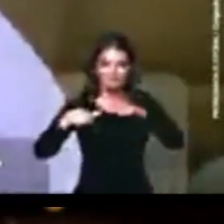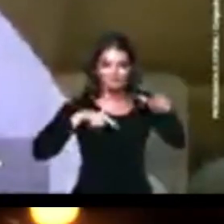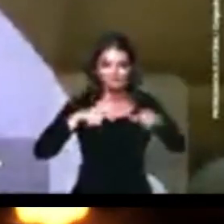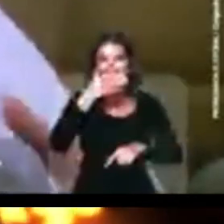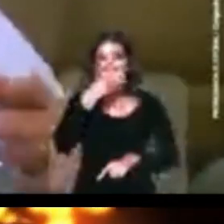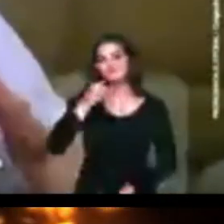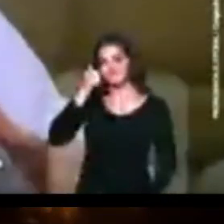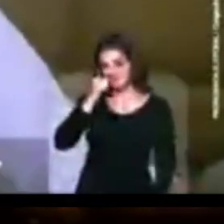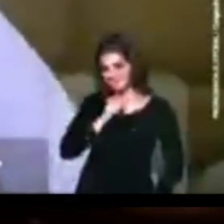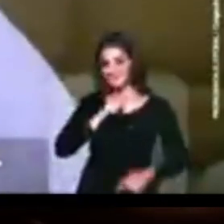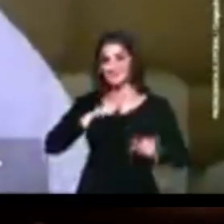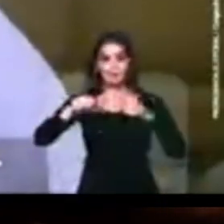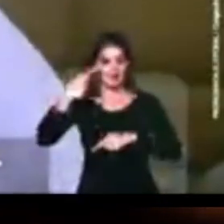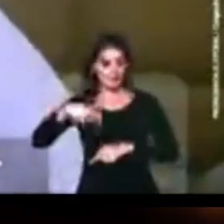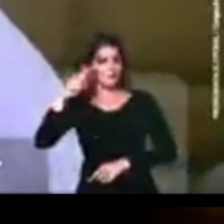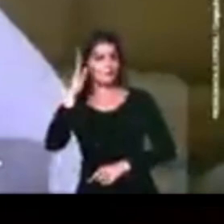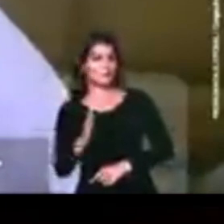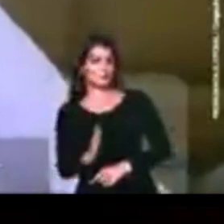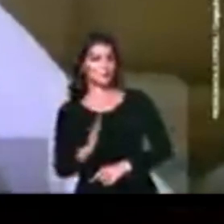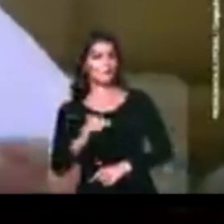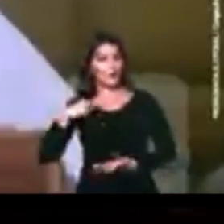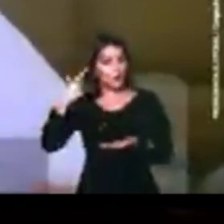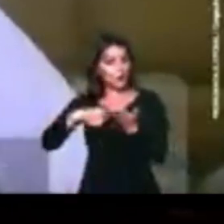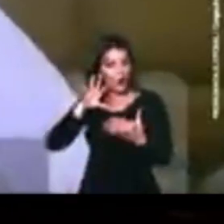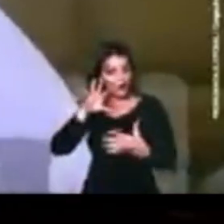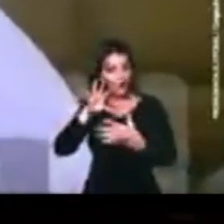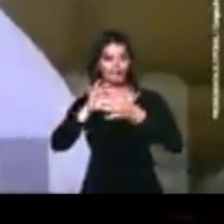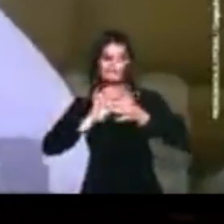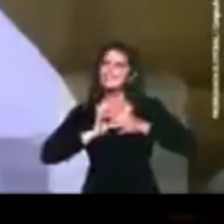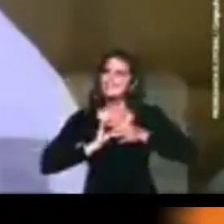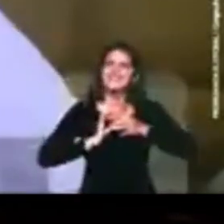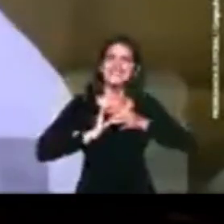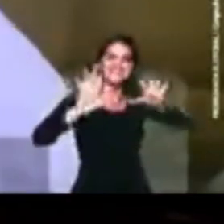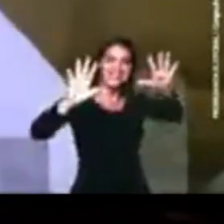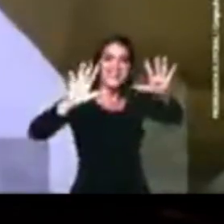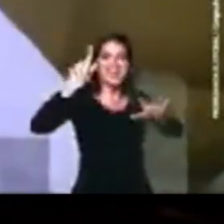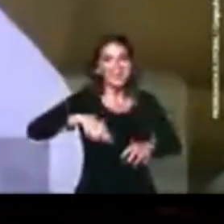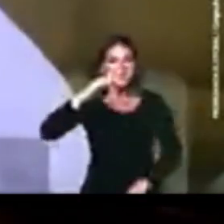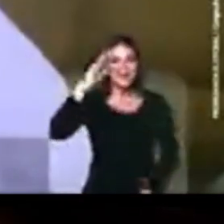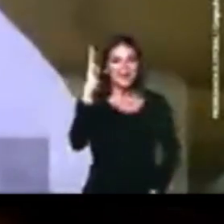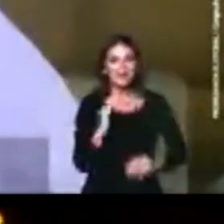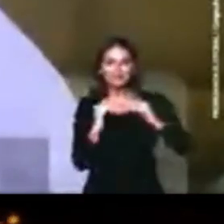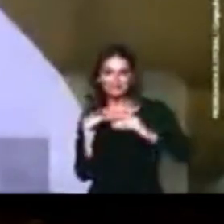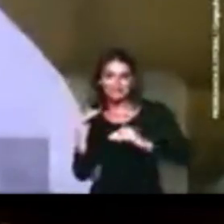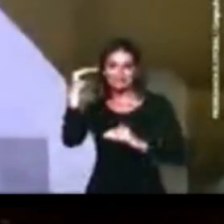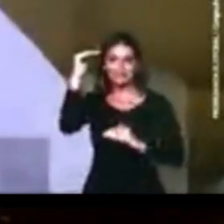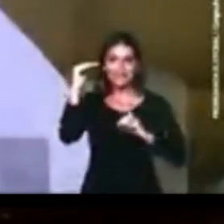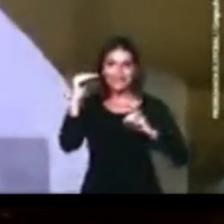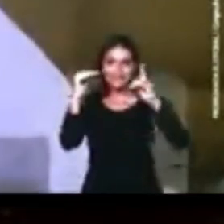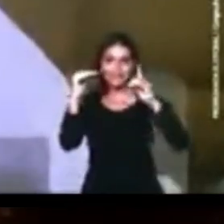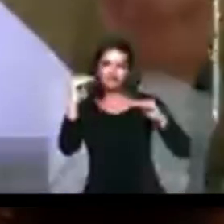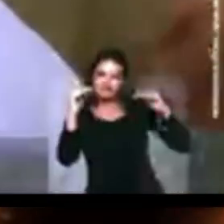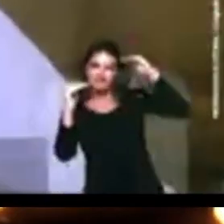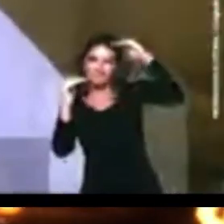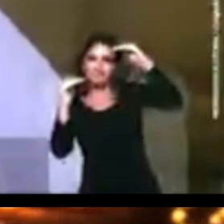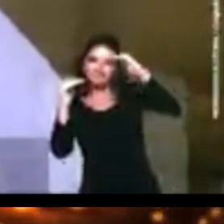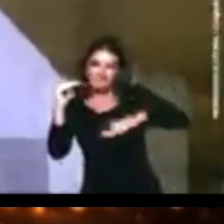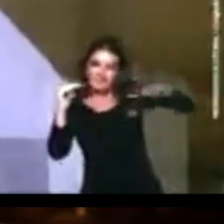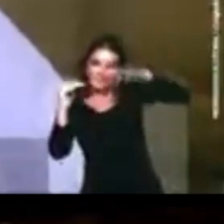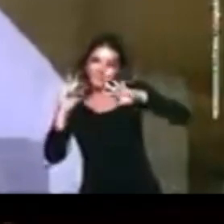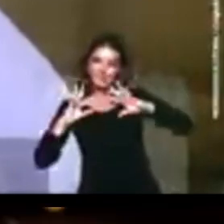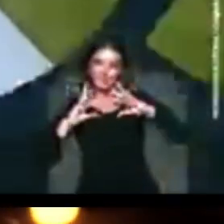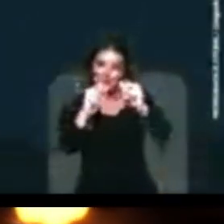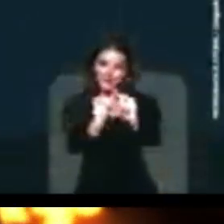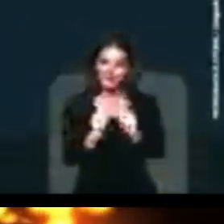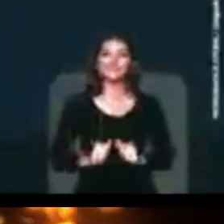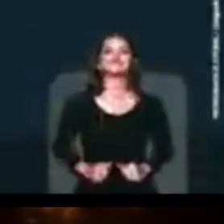trabalhador, trabalhadora brasileira, é com a nossa liberdade, é com Brasil acima de tudo e Deus